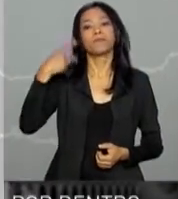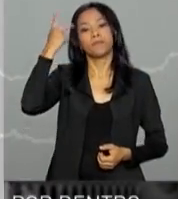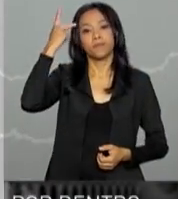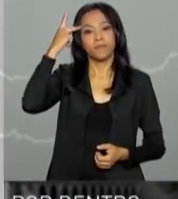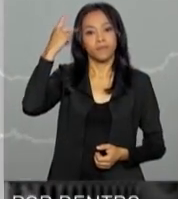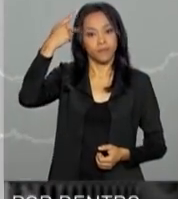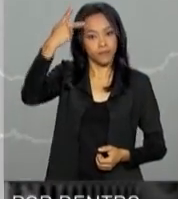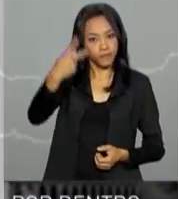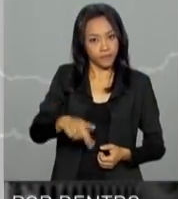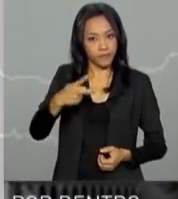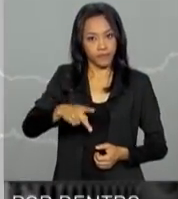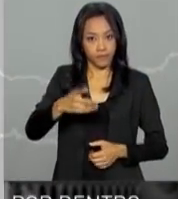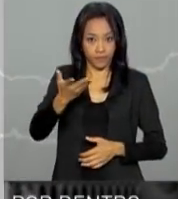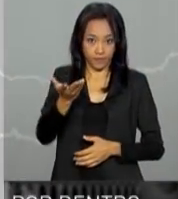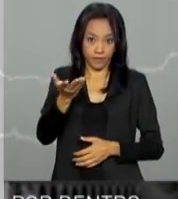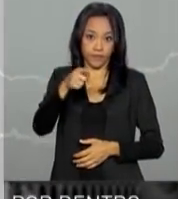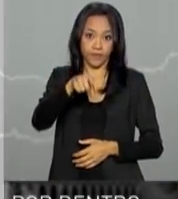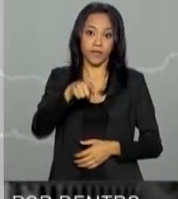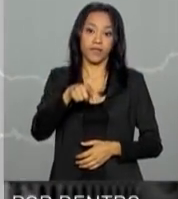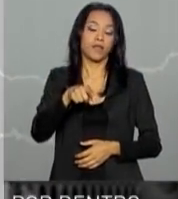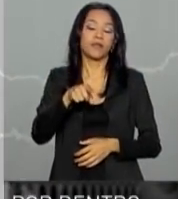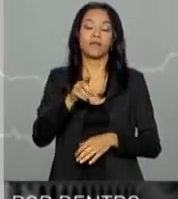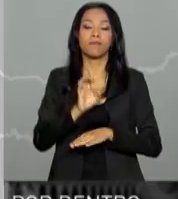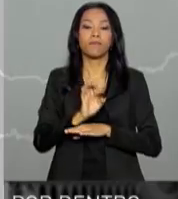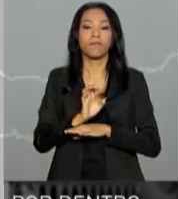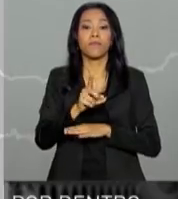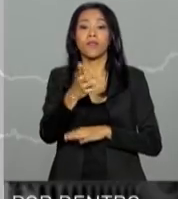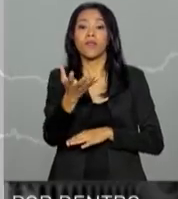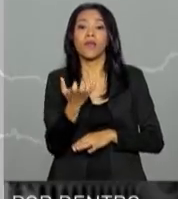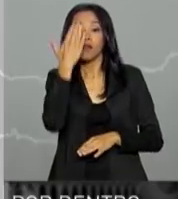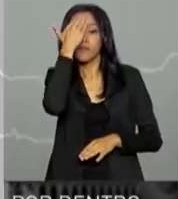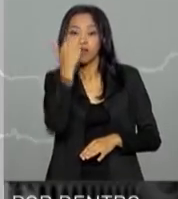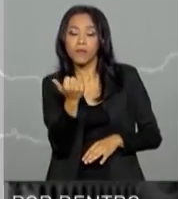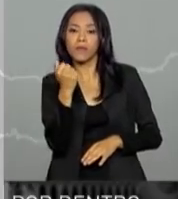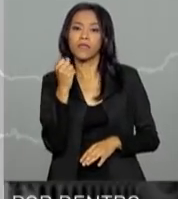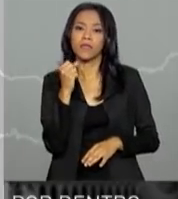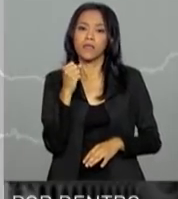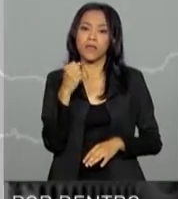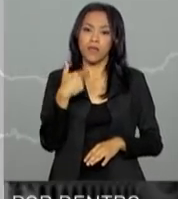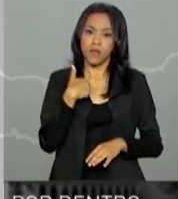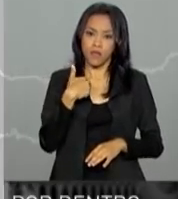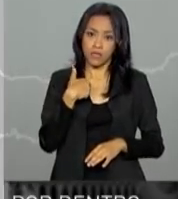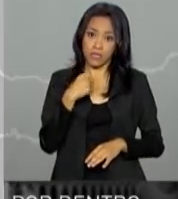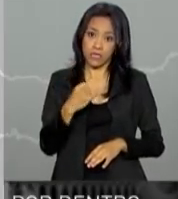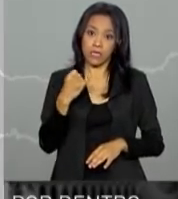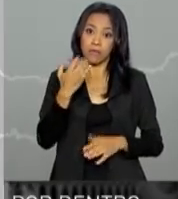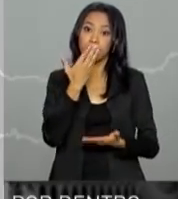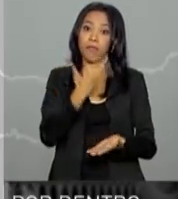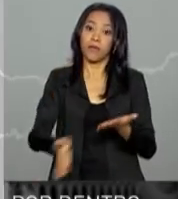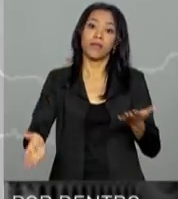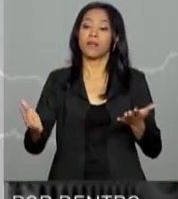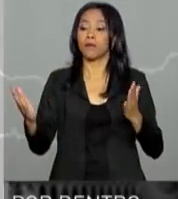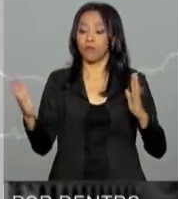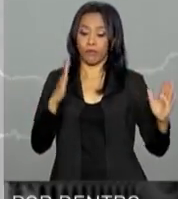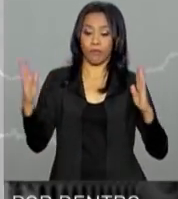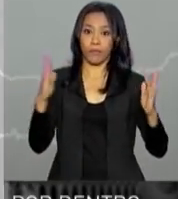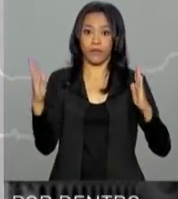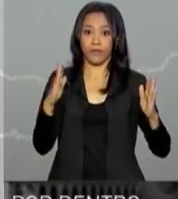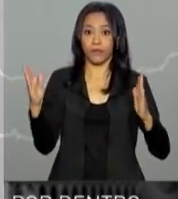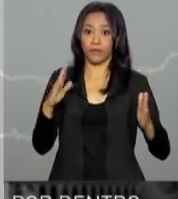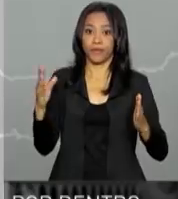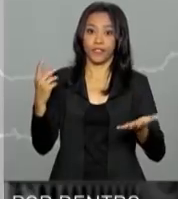rodrigues sobre exames em são paulo gostaria de saber se o segurado perdeu o prazo de recadastramento vai